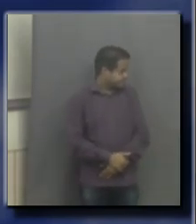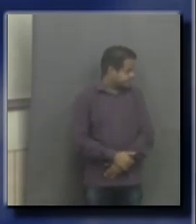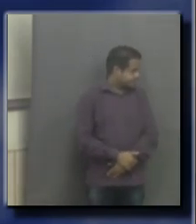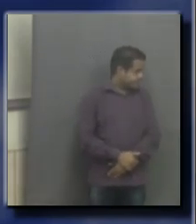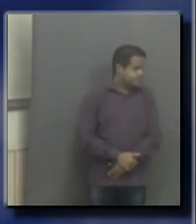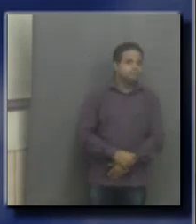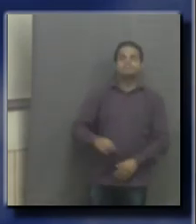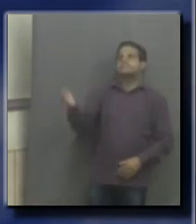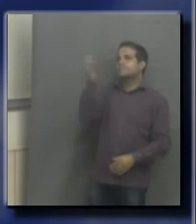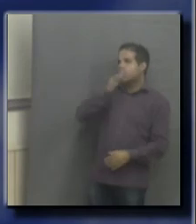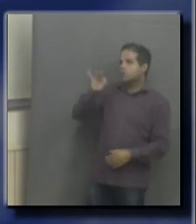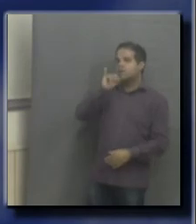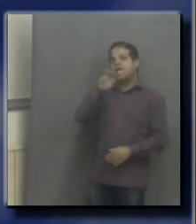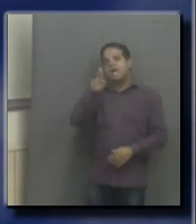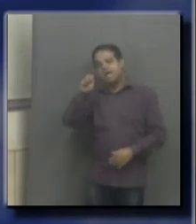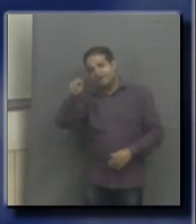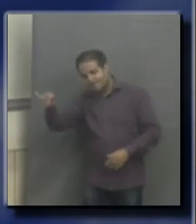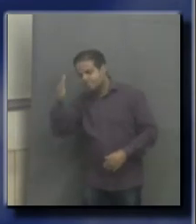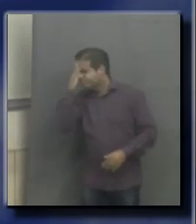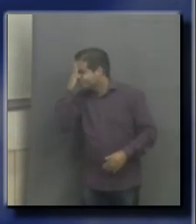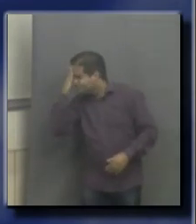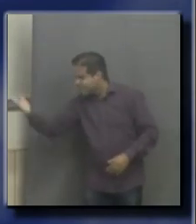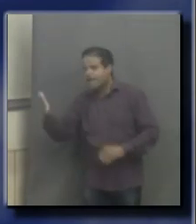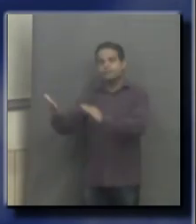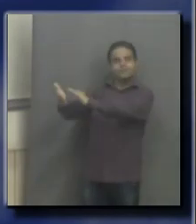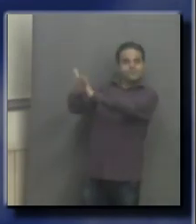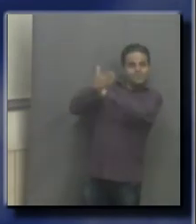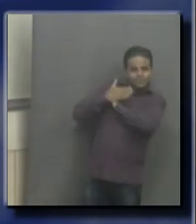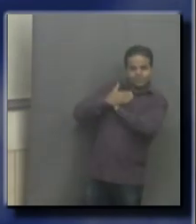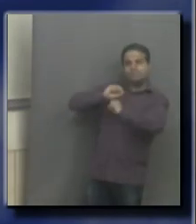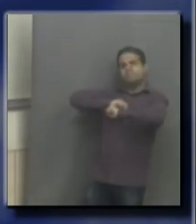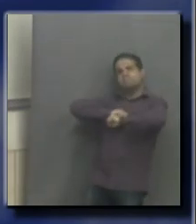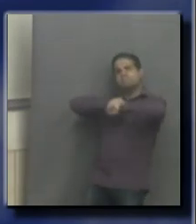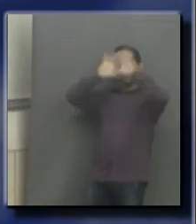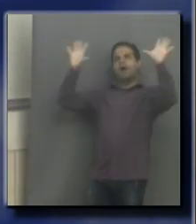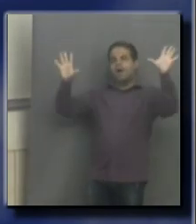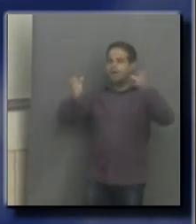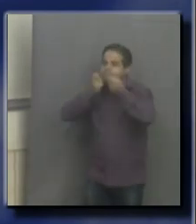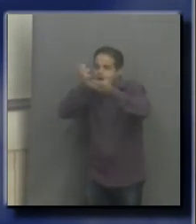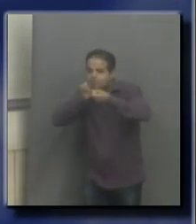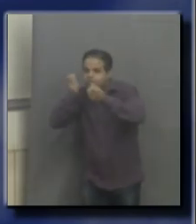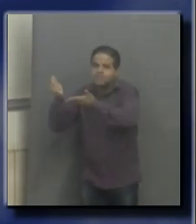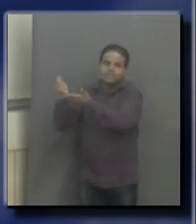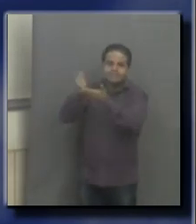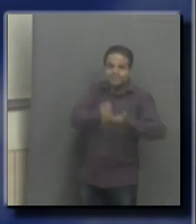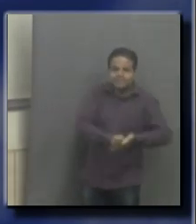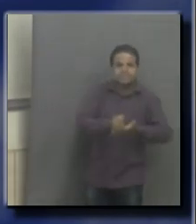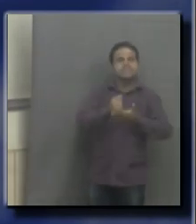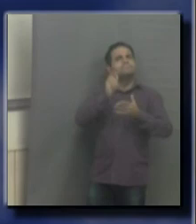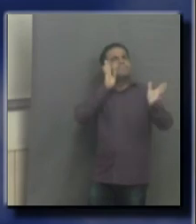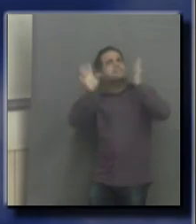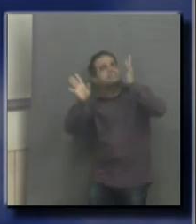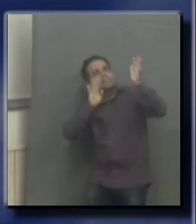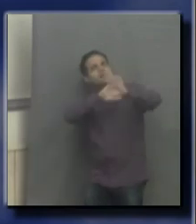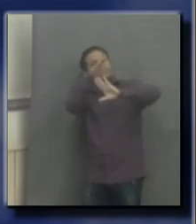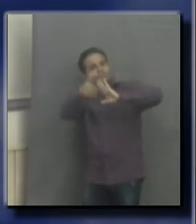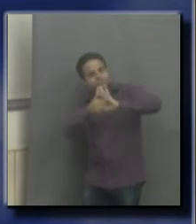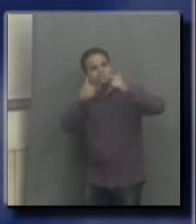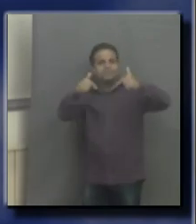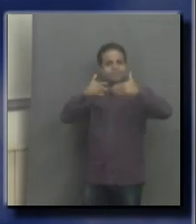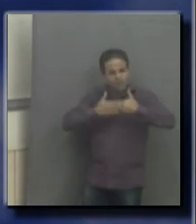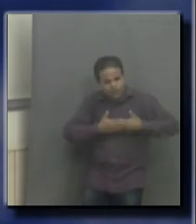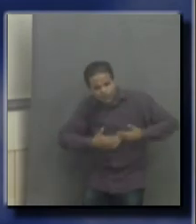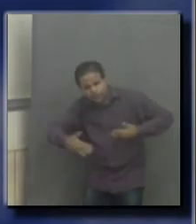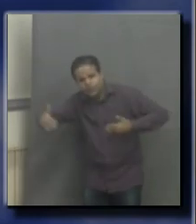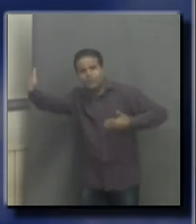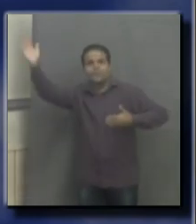Tá ótimo, Irene, obrigado, né? Acho que nos ajuda, né, essas informações que você traz para a gente pensar todo o trabalho que a gente tem para